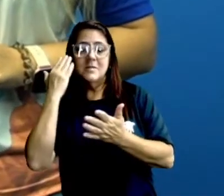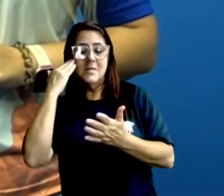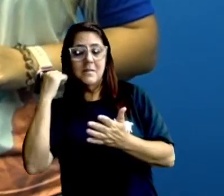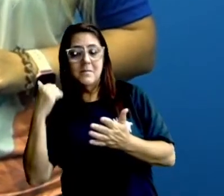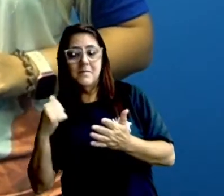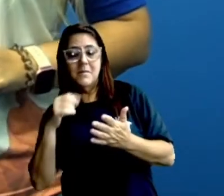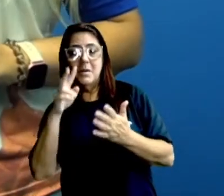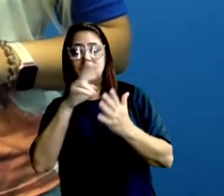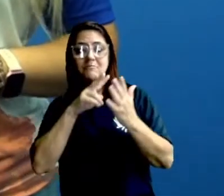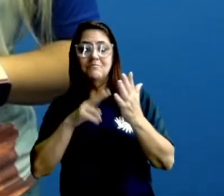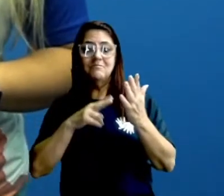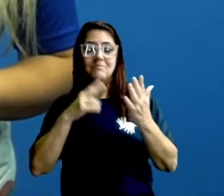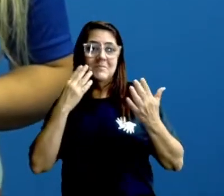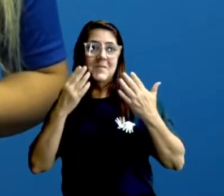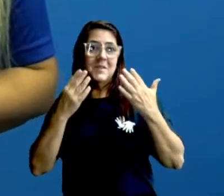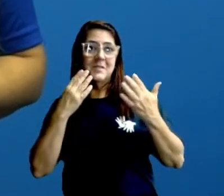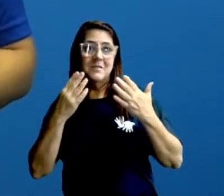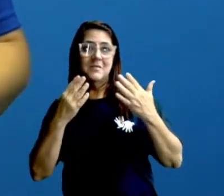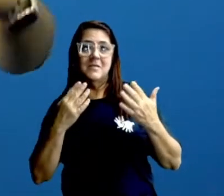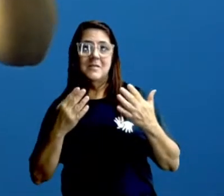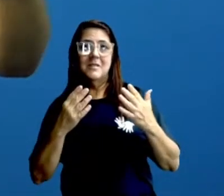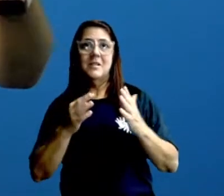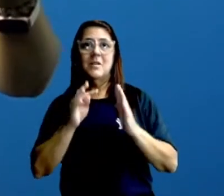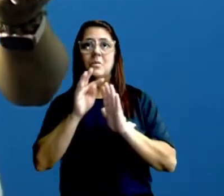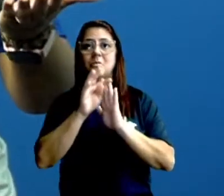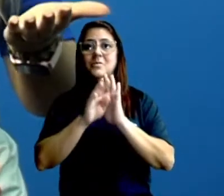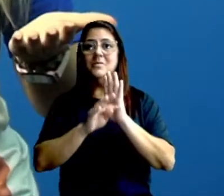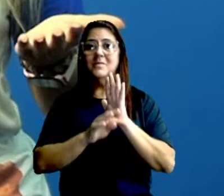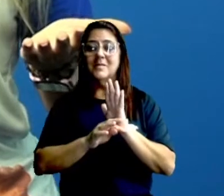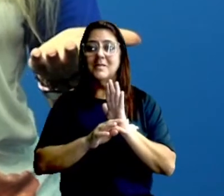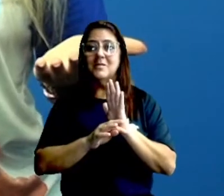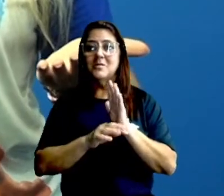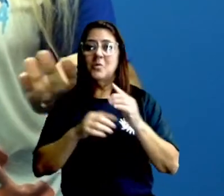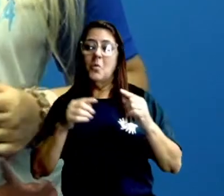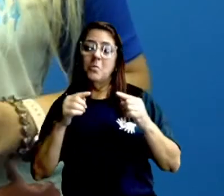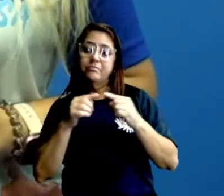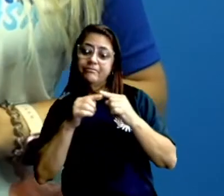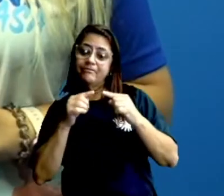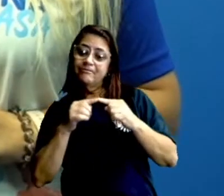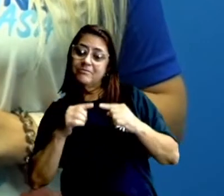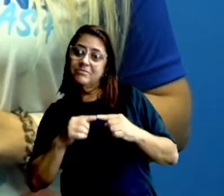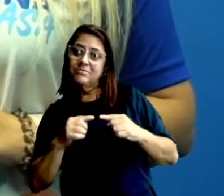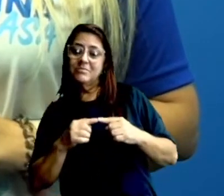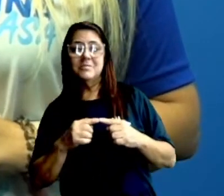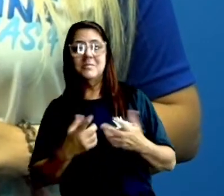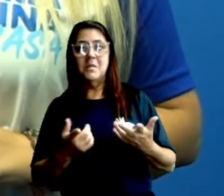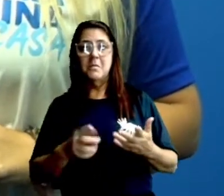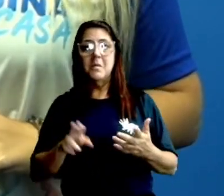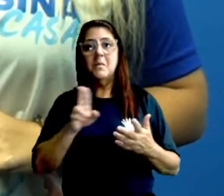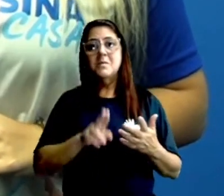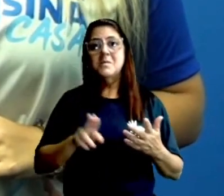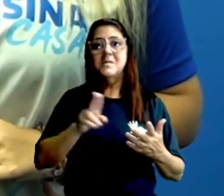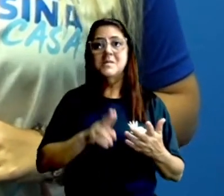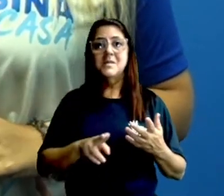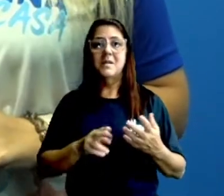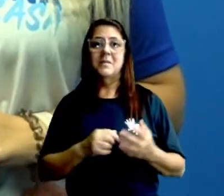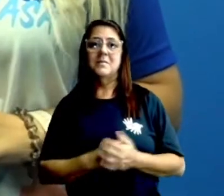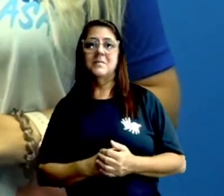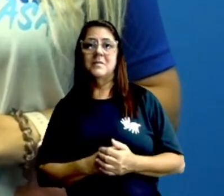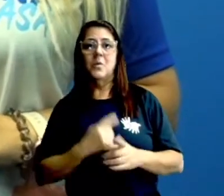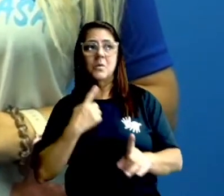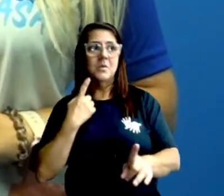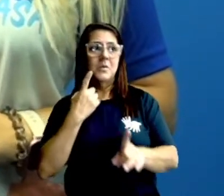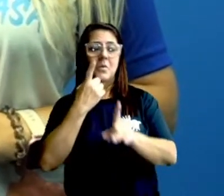saberem identificar que tipo de texto é, qual é a função desse texto, para que ele serve, onde eu